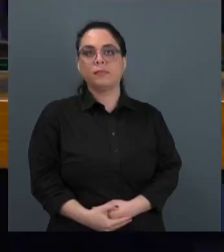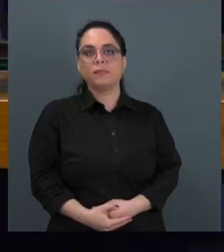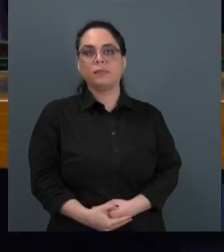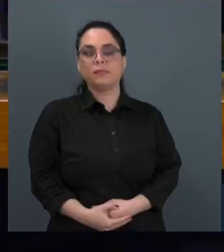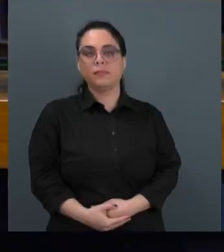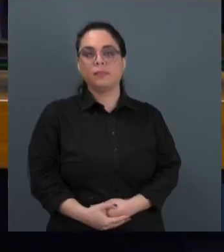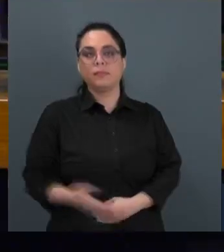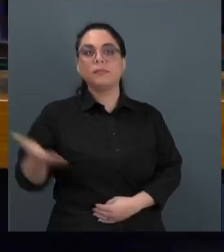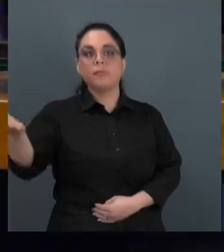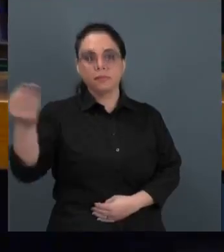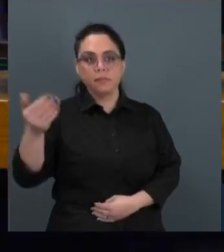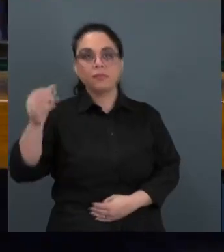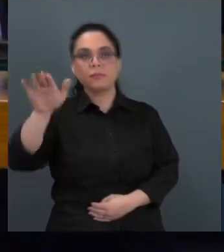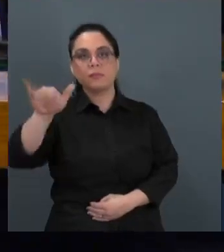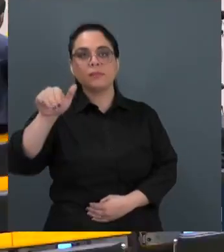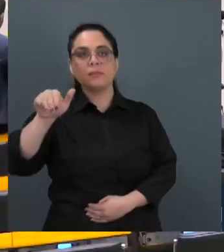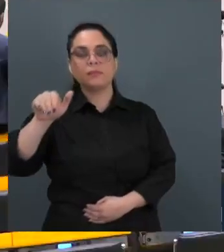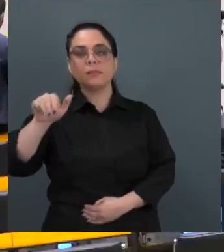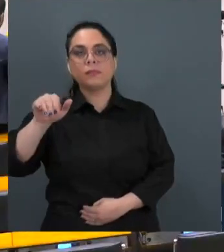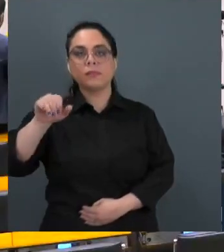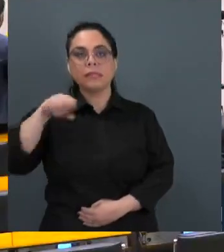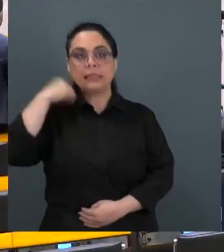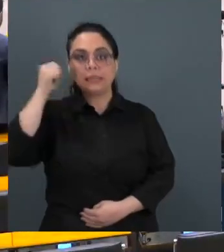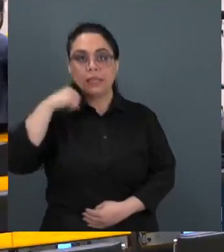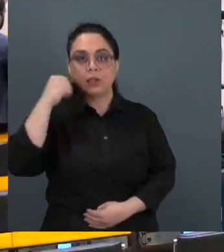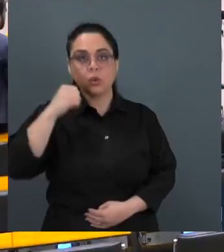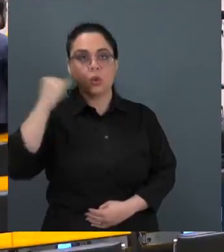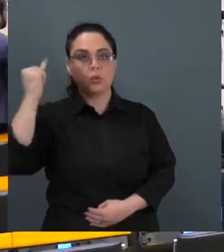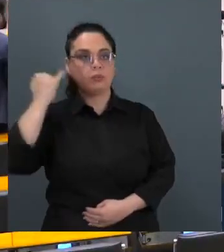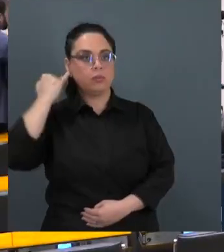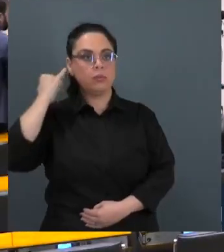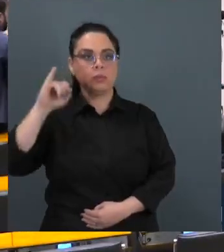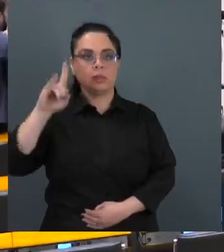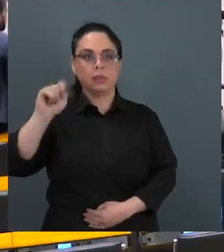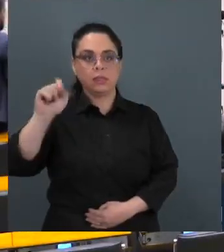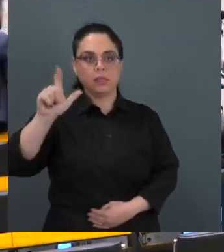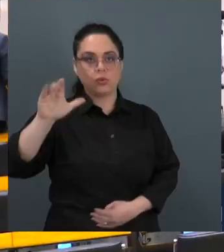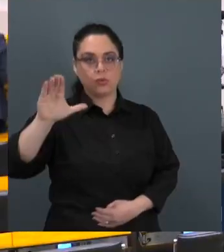concedo a palavra ao senador Isalci Lucas.